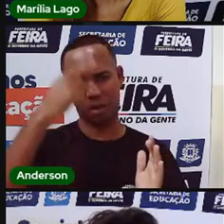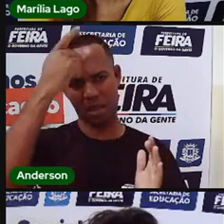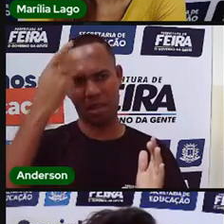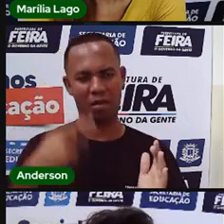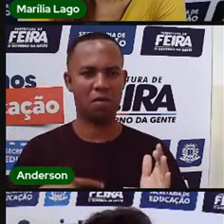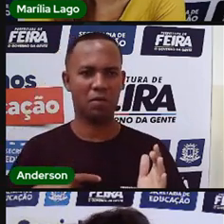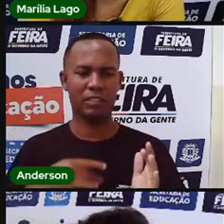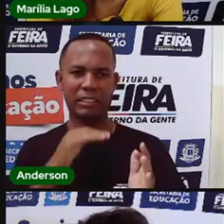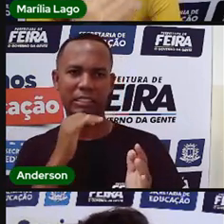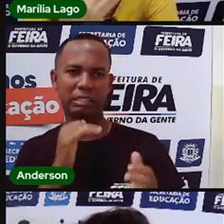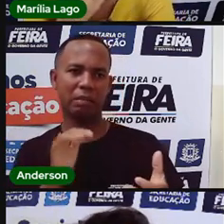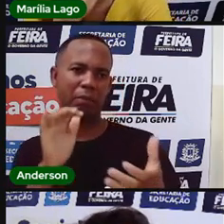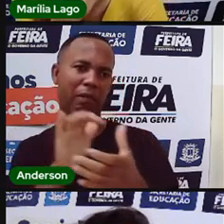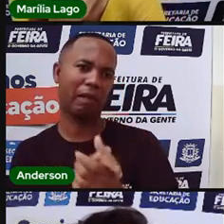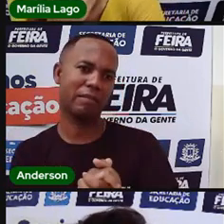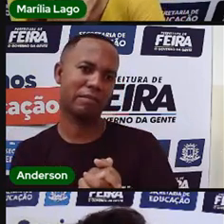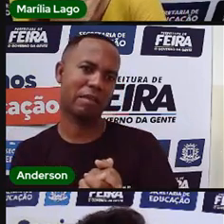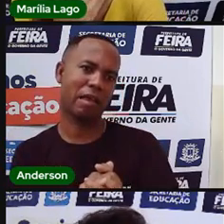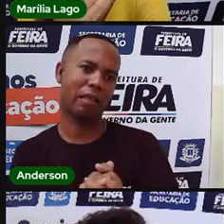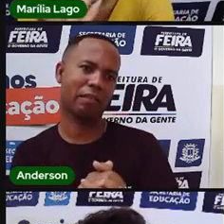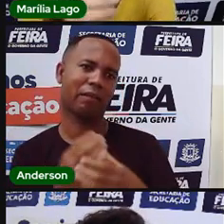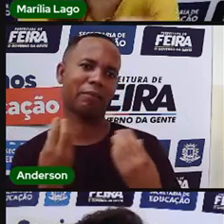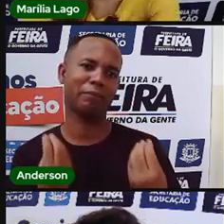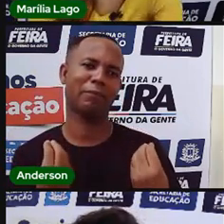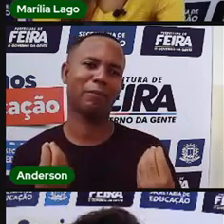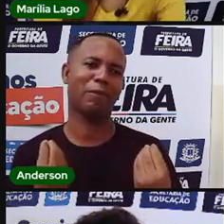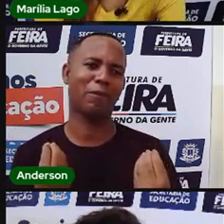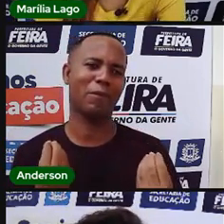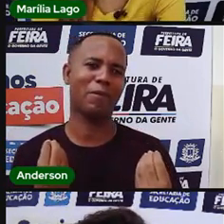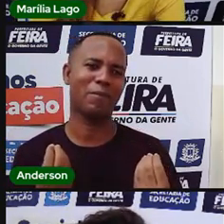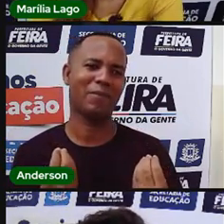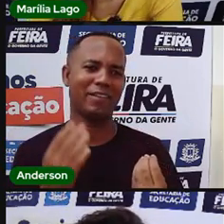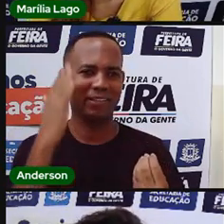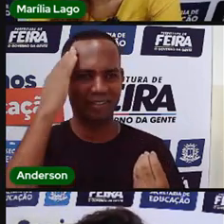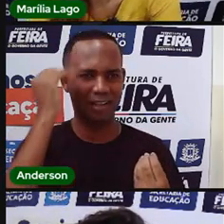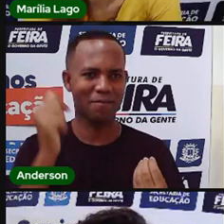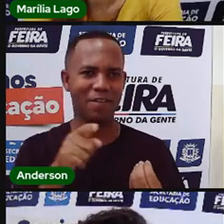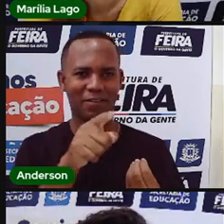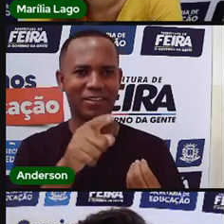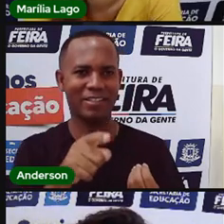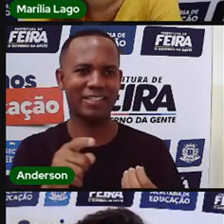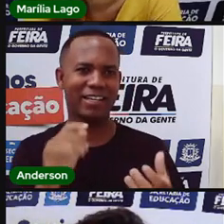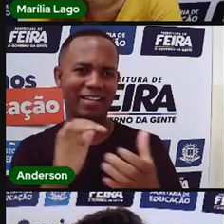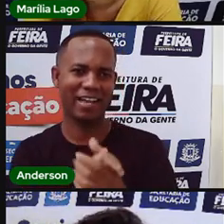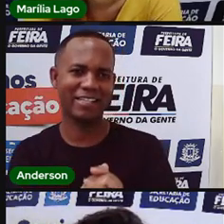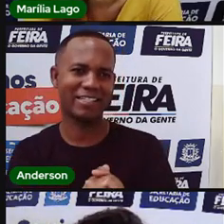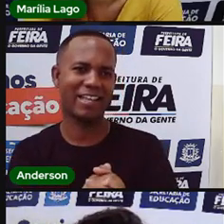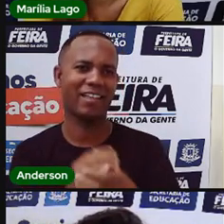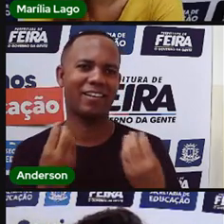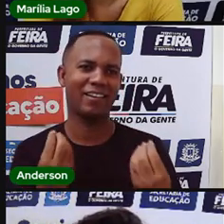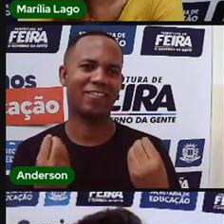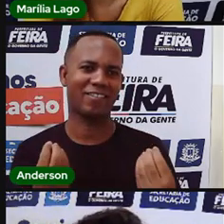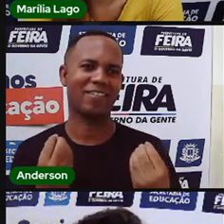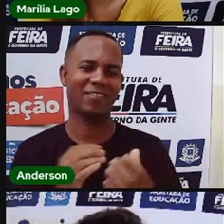você é casada, Marília. Ou o que querem saber. Não, não.